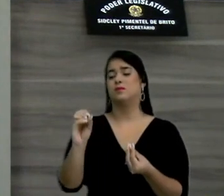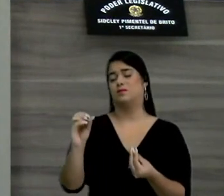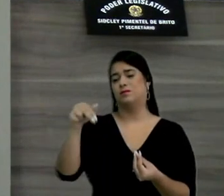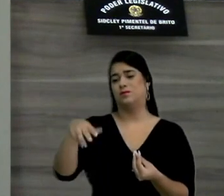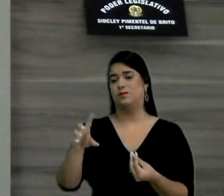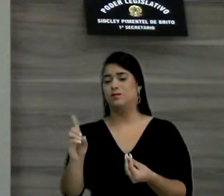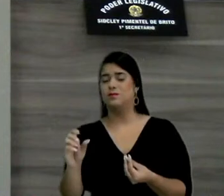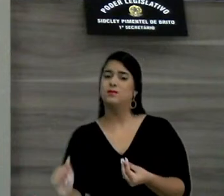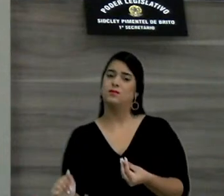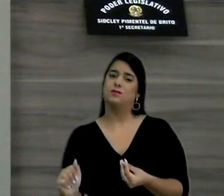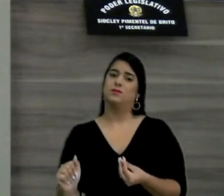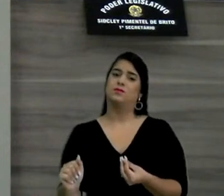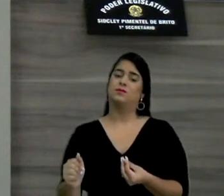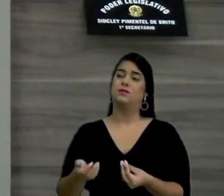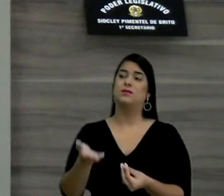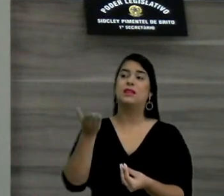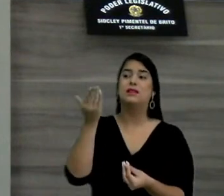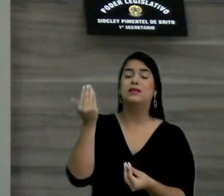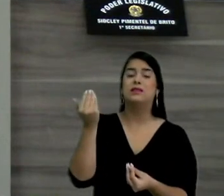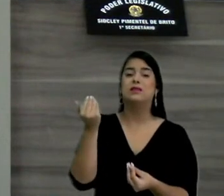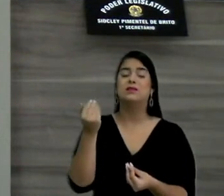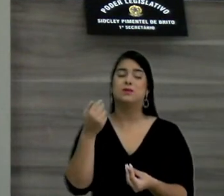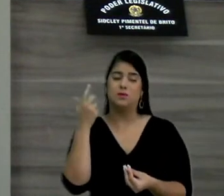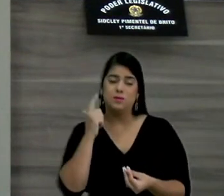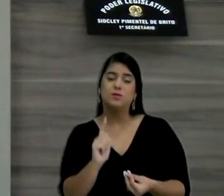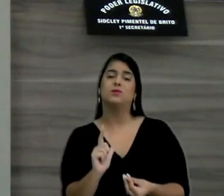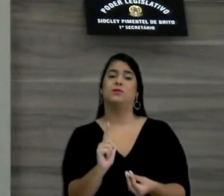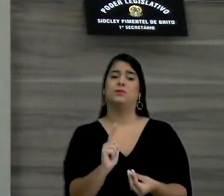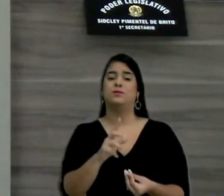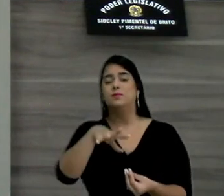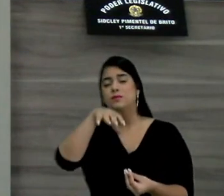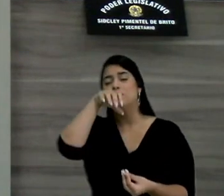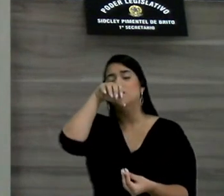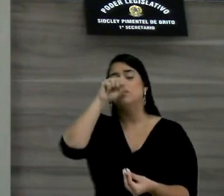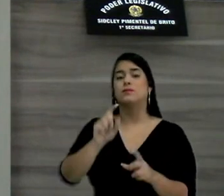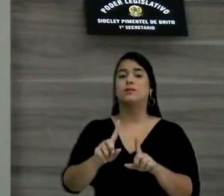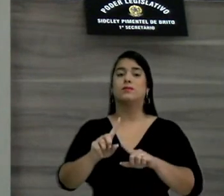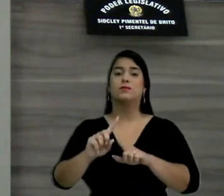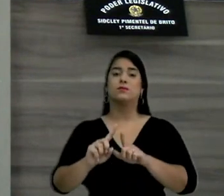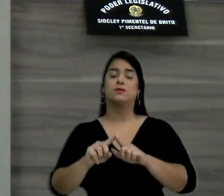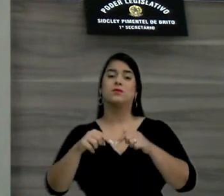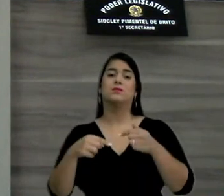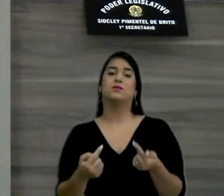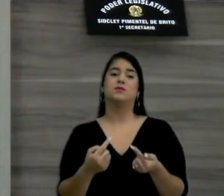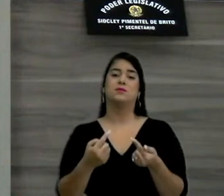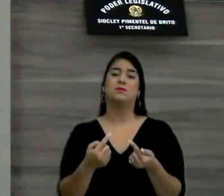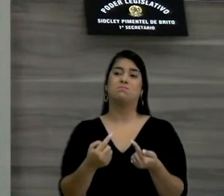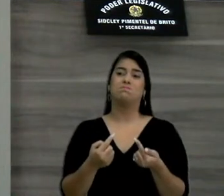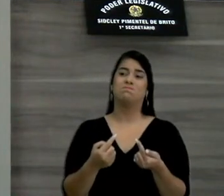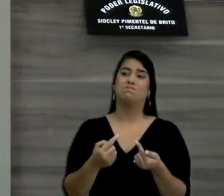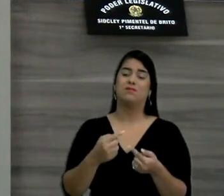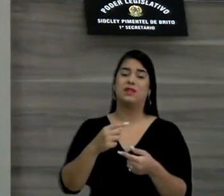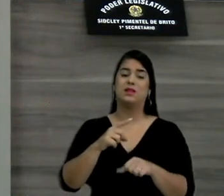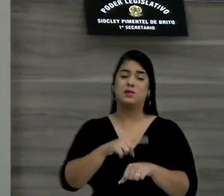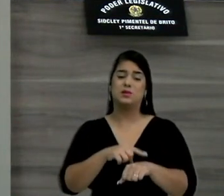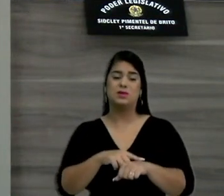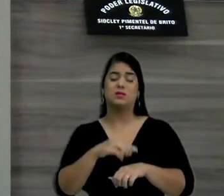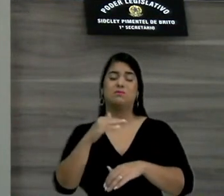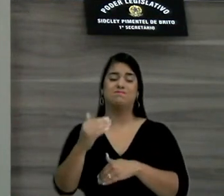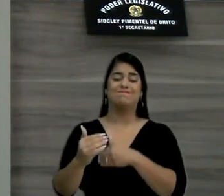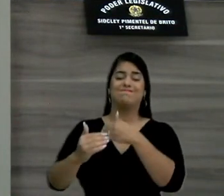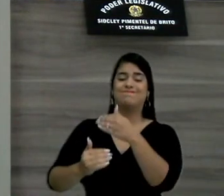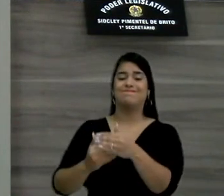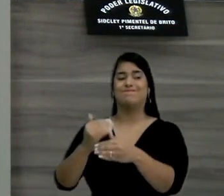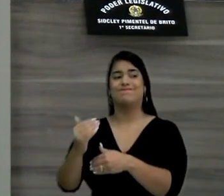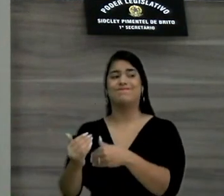Mas respirava normalmente H cerca de do anos ele começou a ter problema de deglutição e apresentar